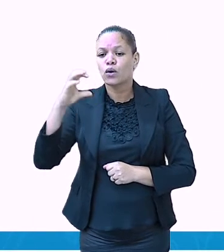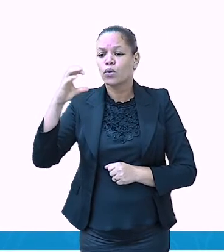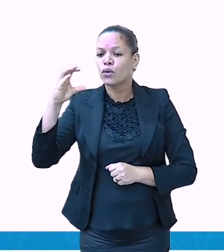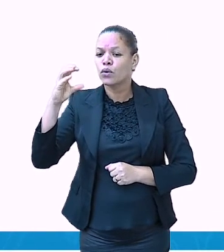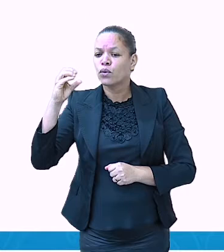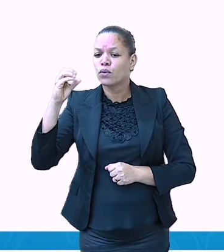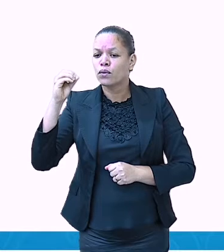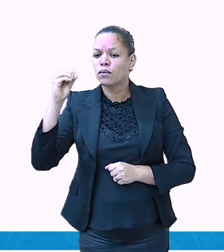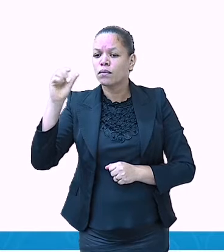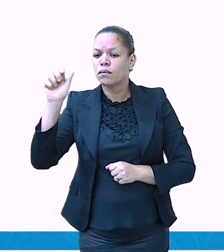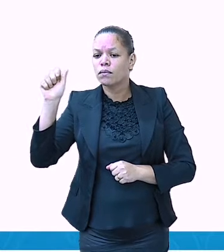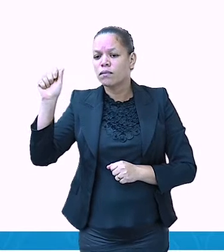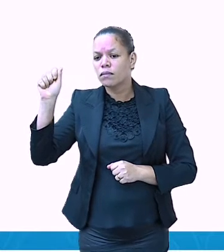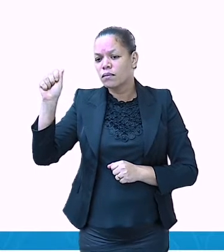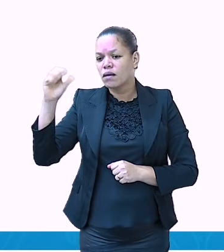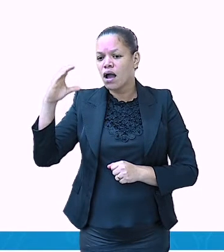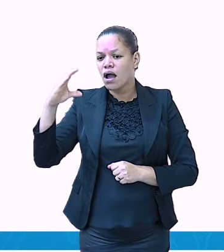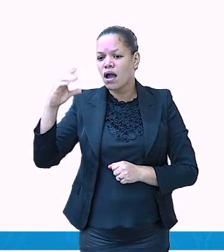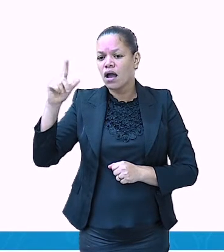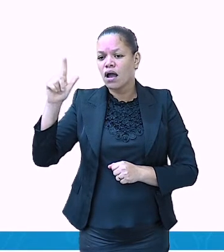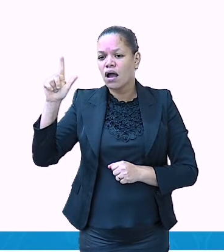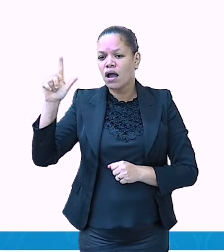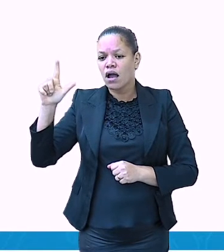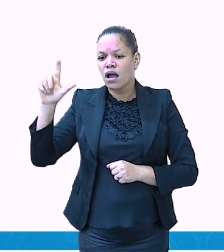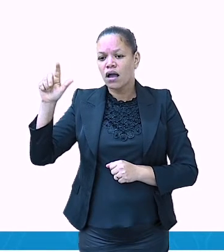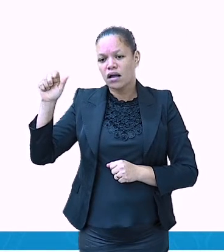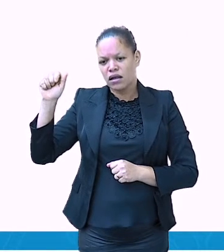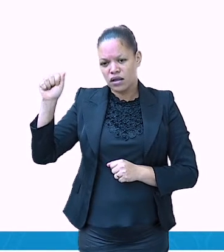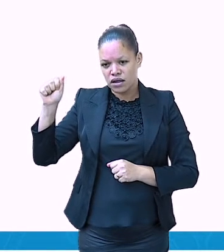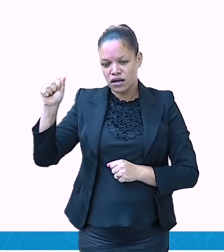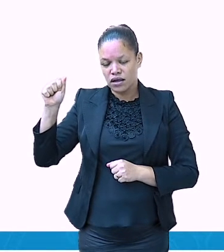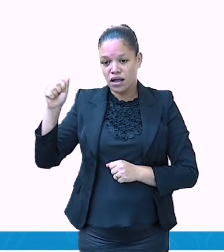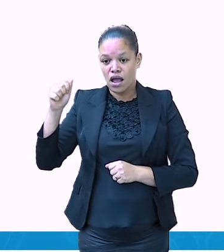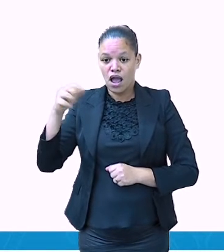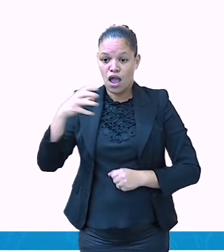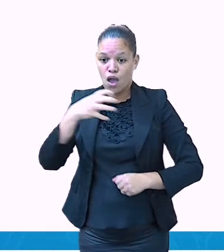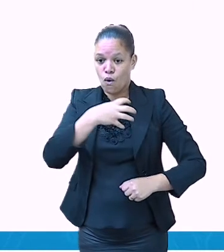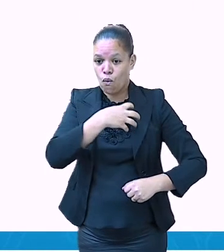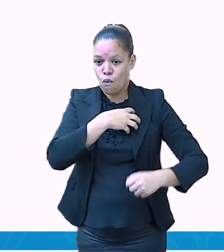que serve para digestão, excreção e reprodução.